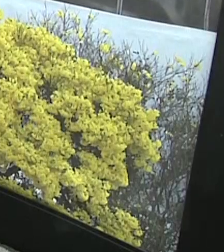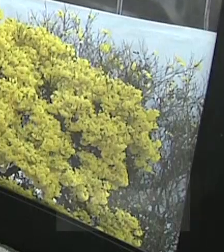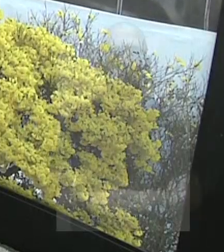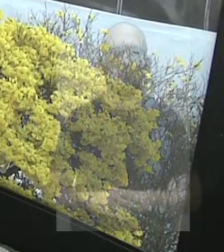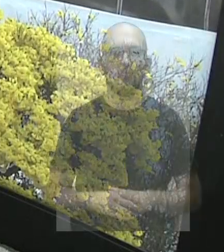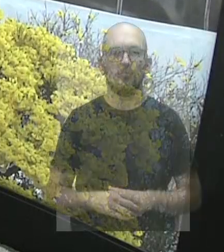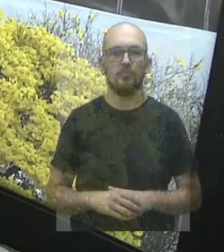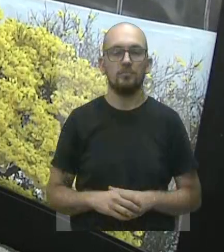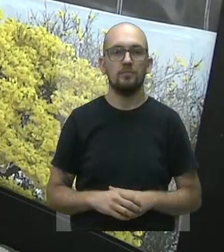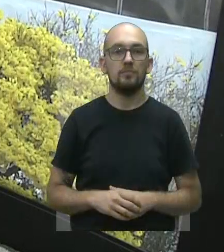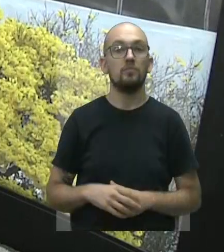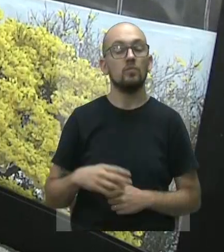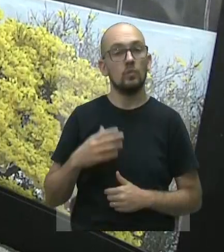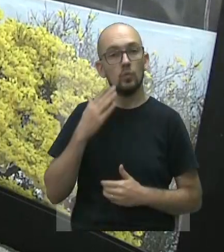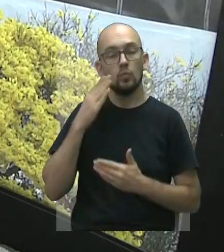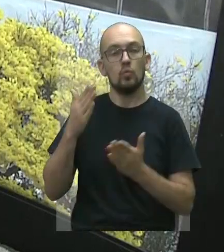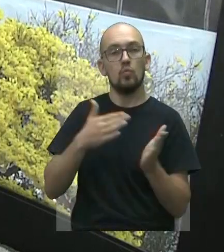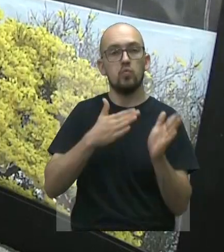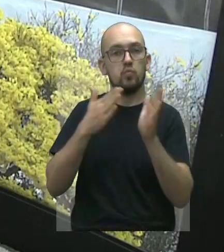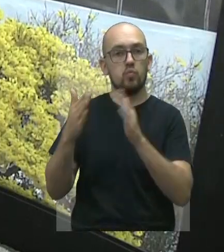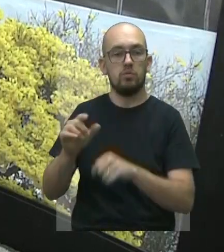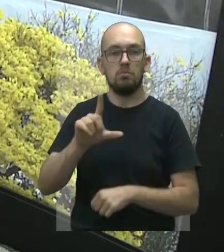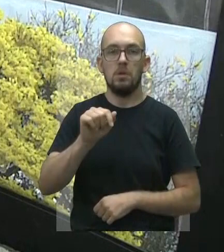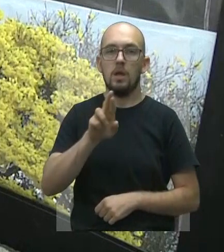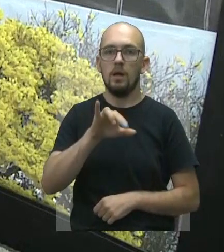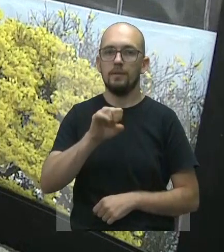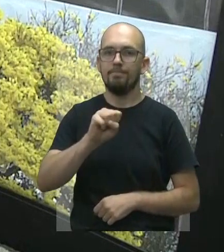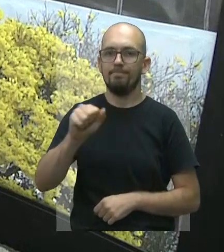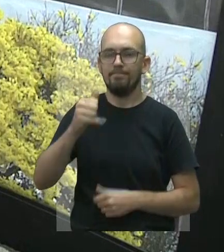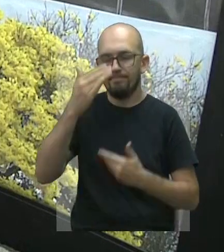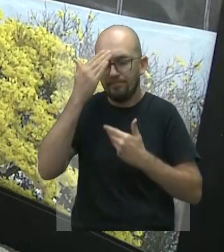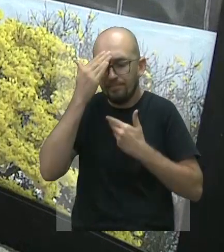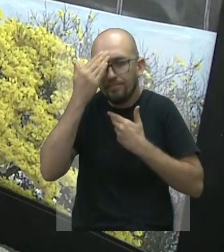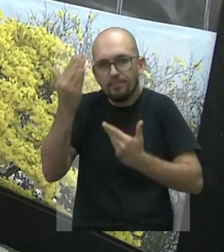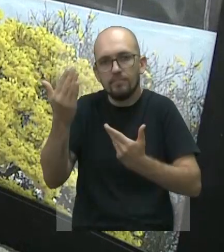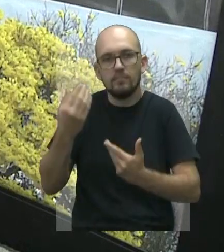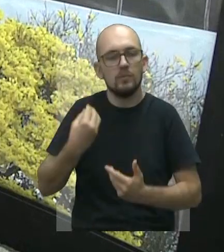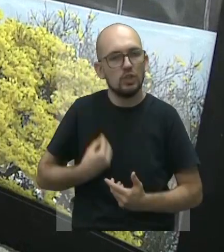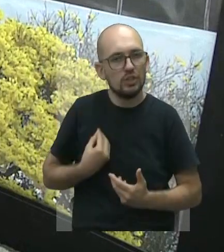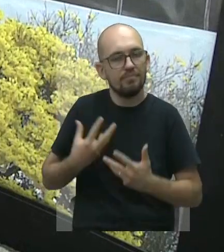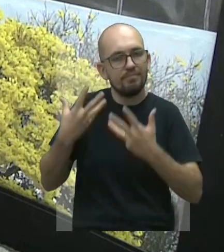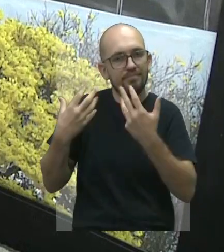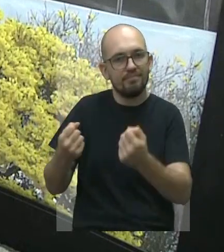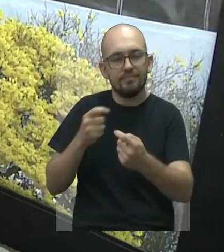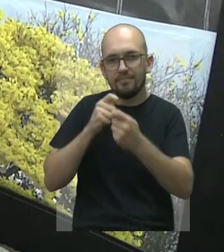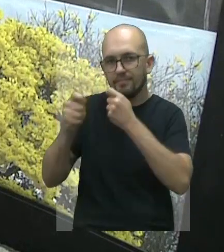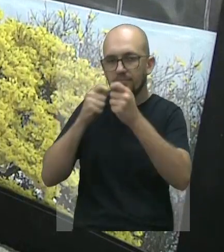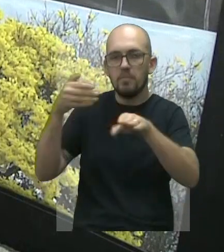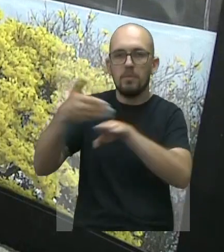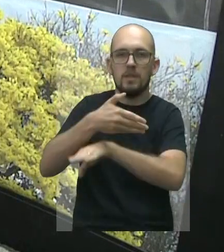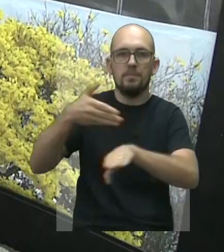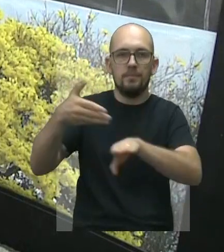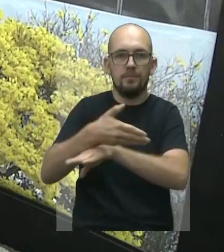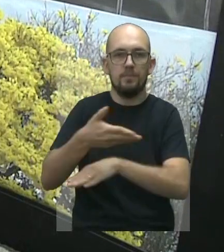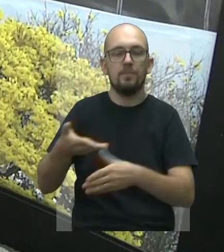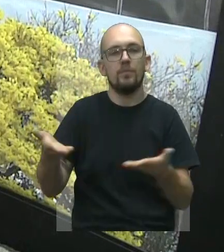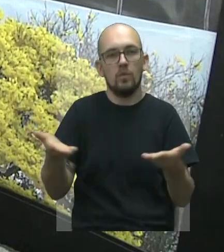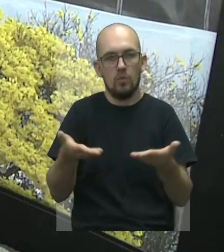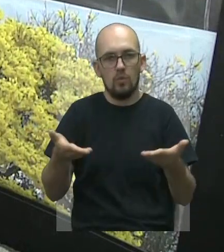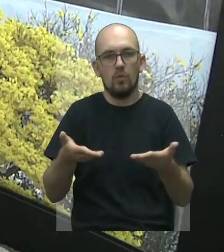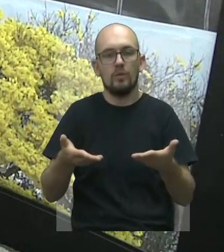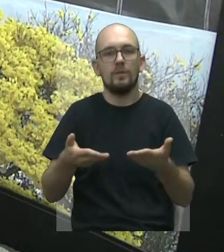Está aí a participação da doutora Larissa Boreiro, o nosso agradecimento também pela disponibilidade, pela participação no nosso